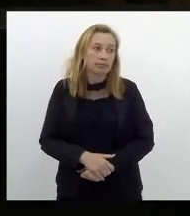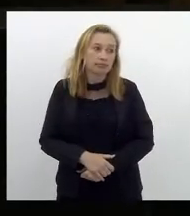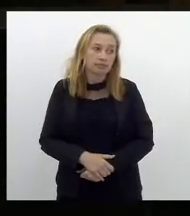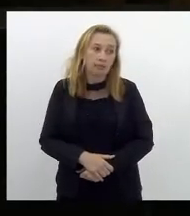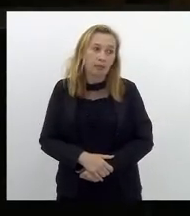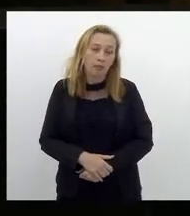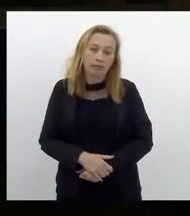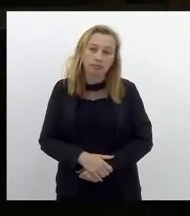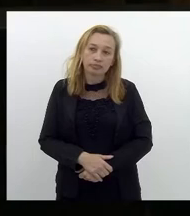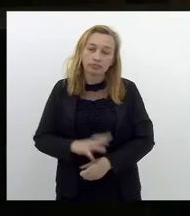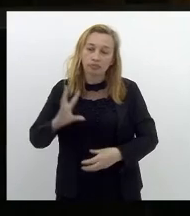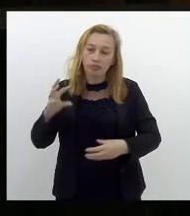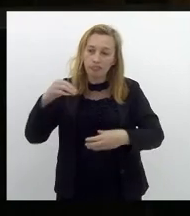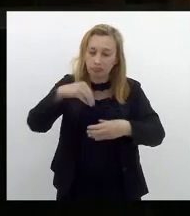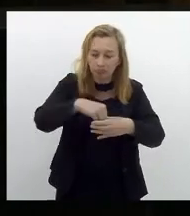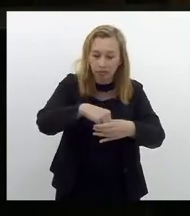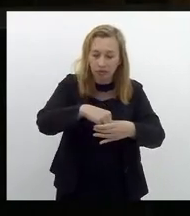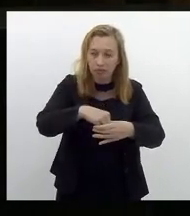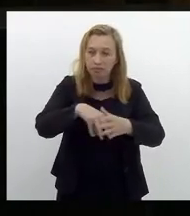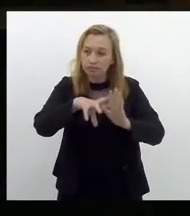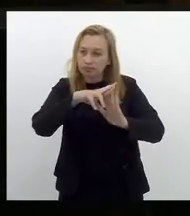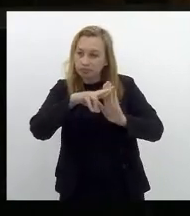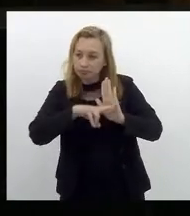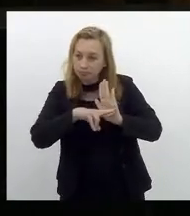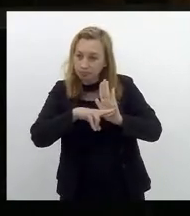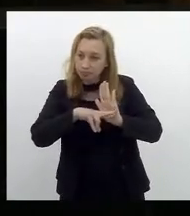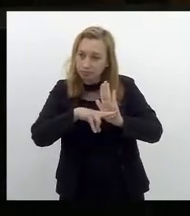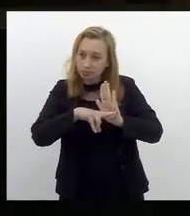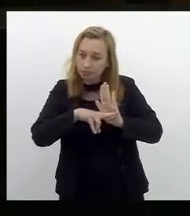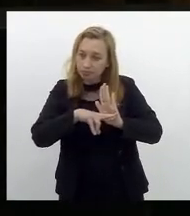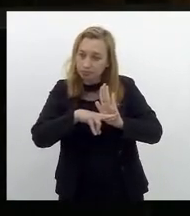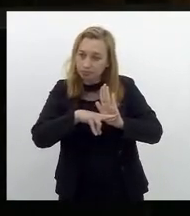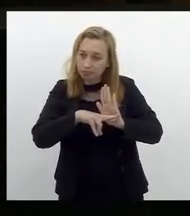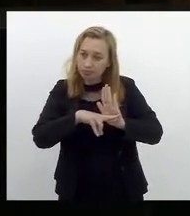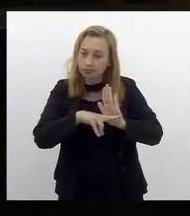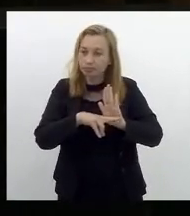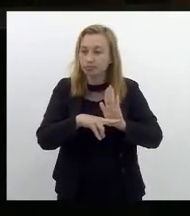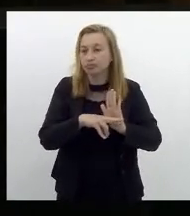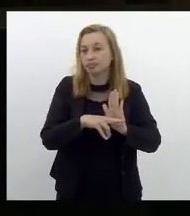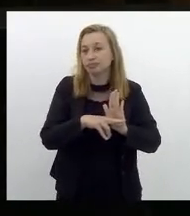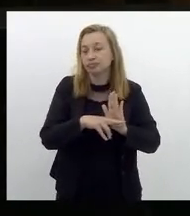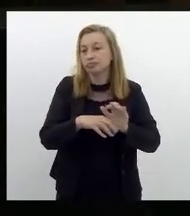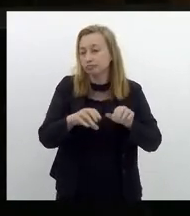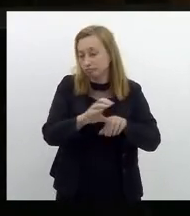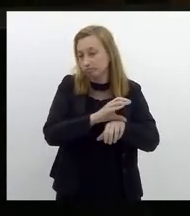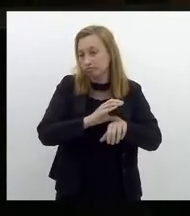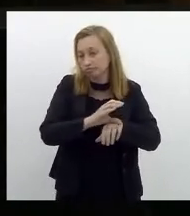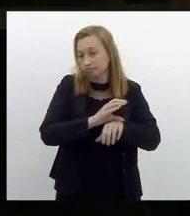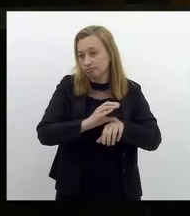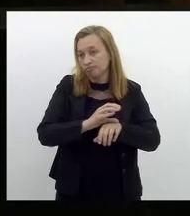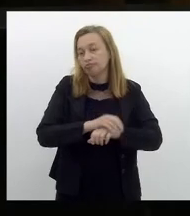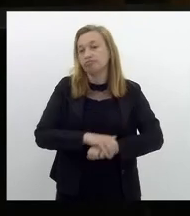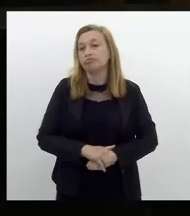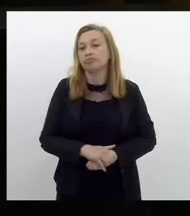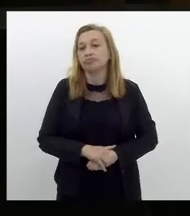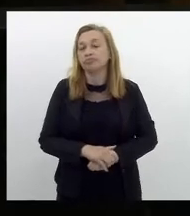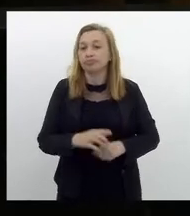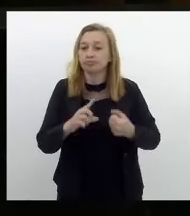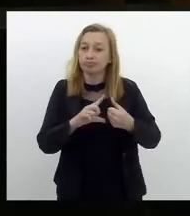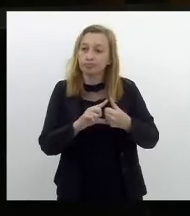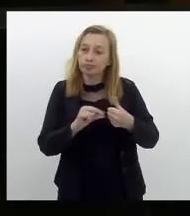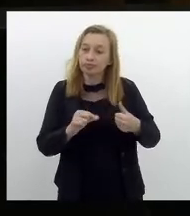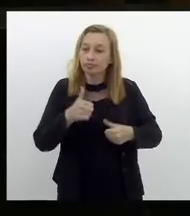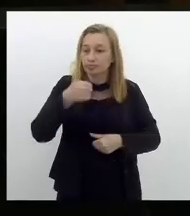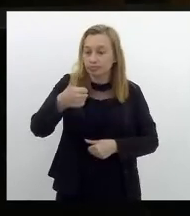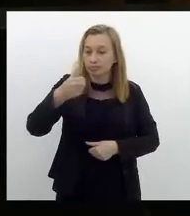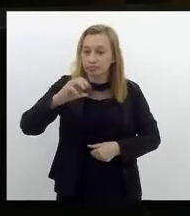é que se incorporou às regras o preceito da Constituição, do artigo